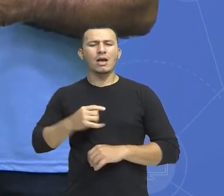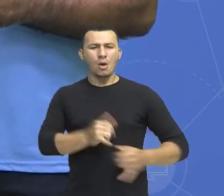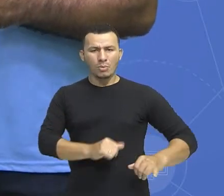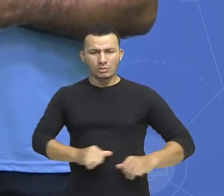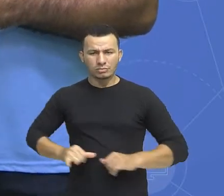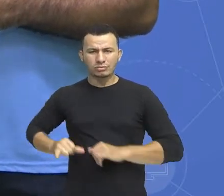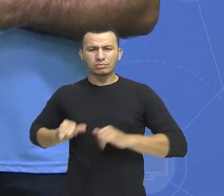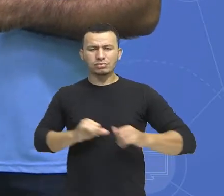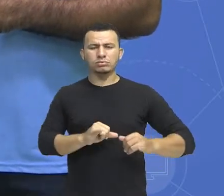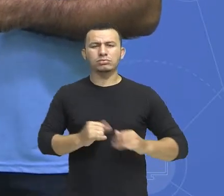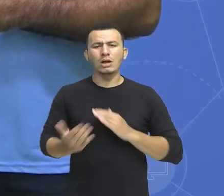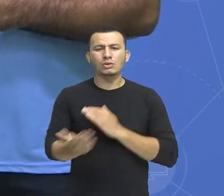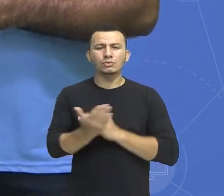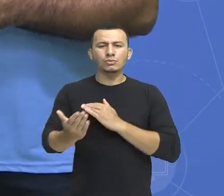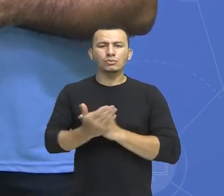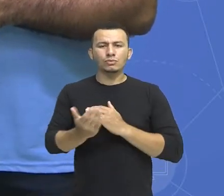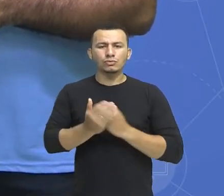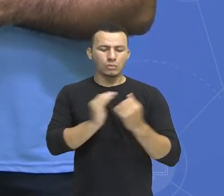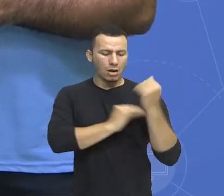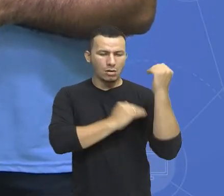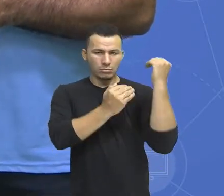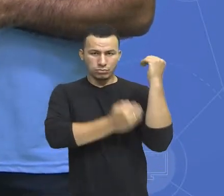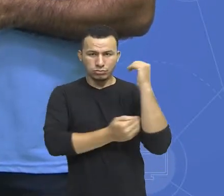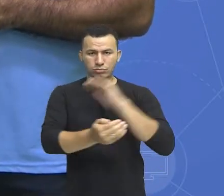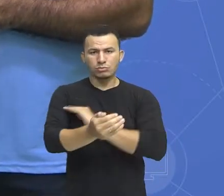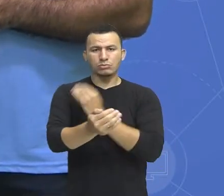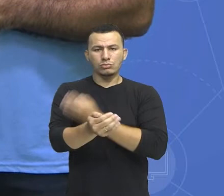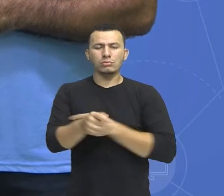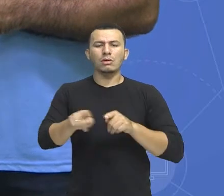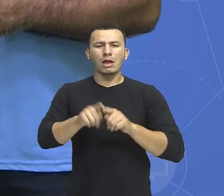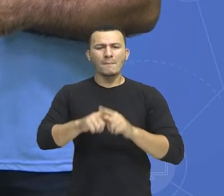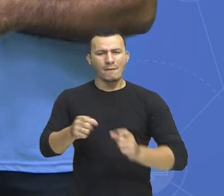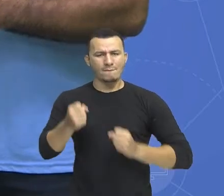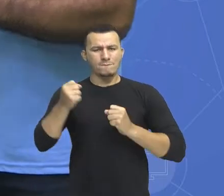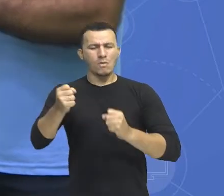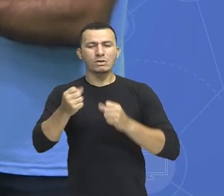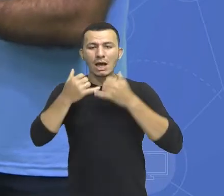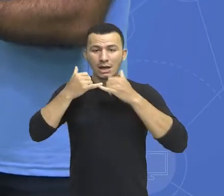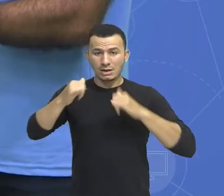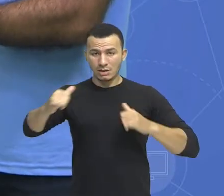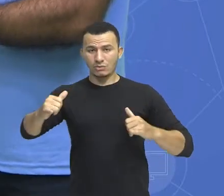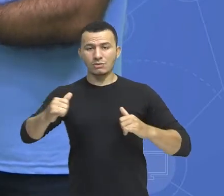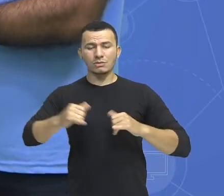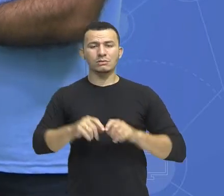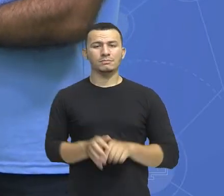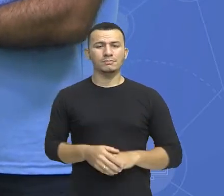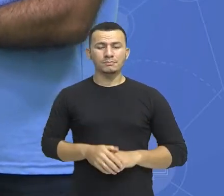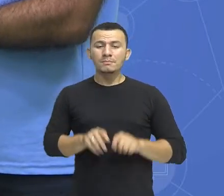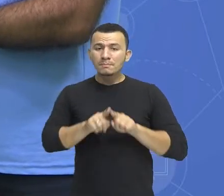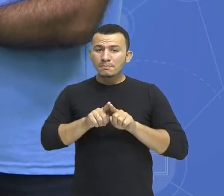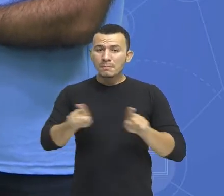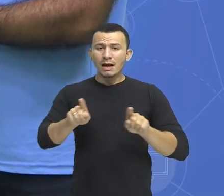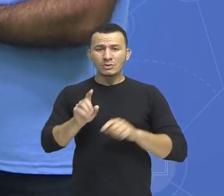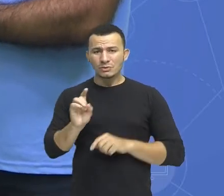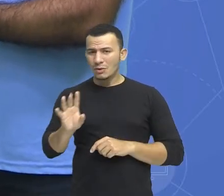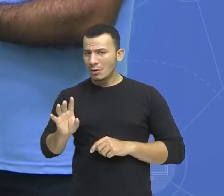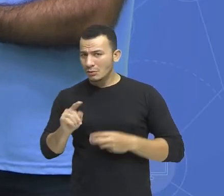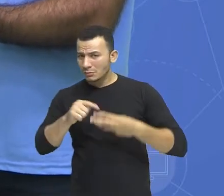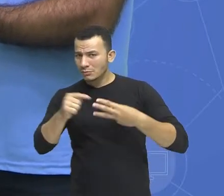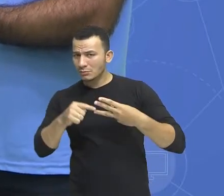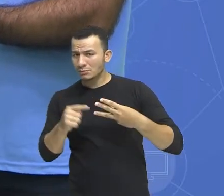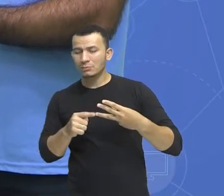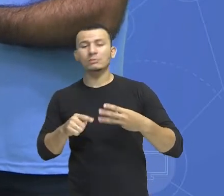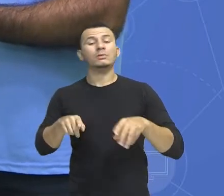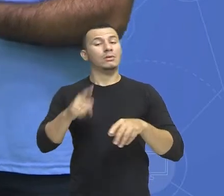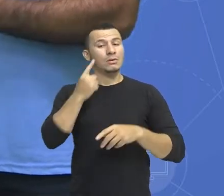o aumento dos músculos e aumentam a força e a energia. Mas não é somente isso. Os